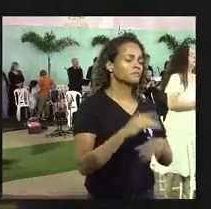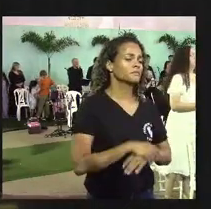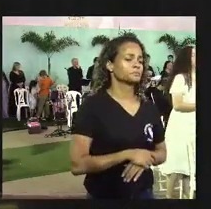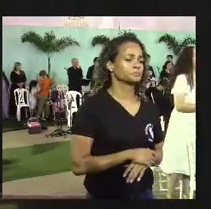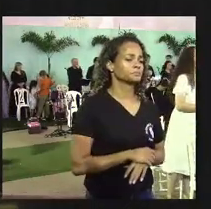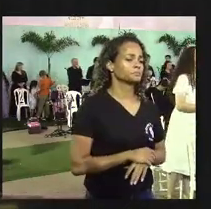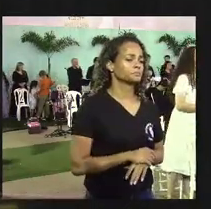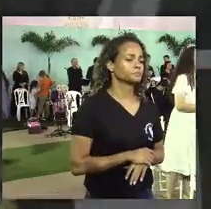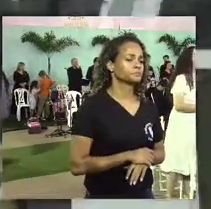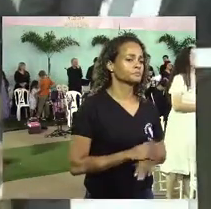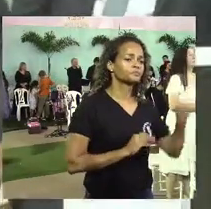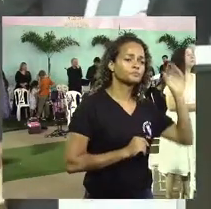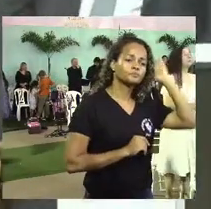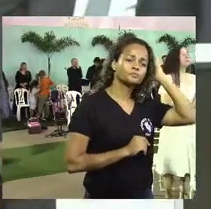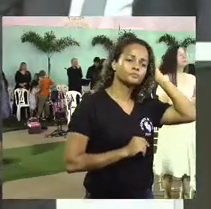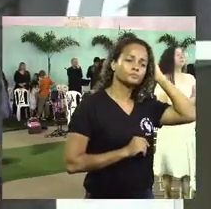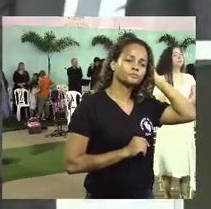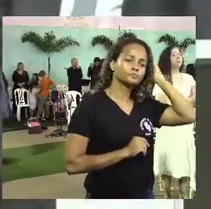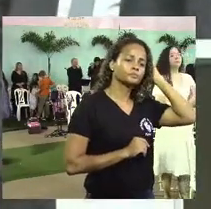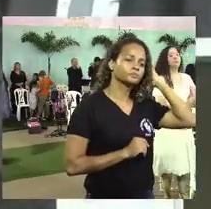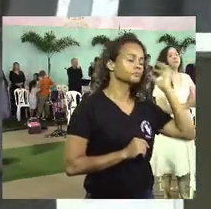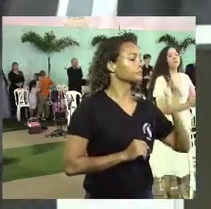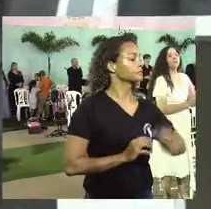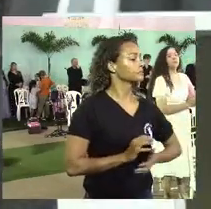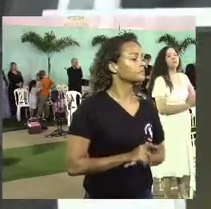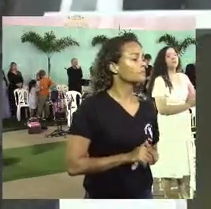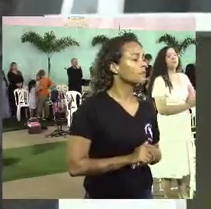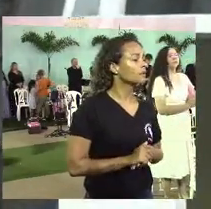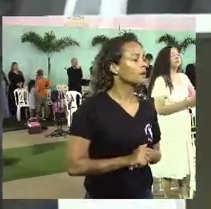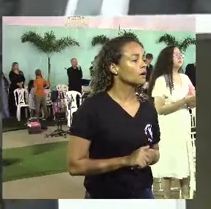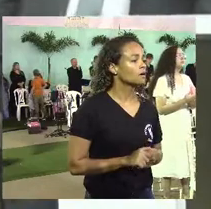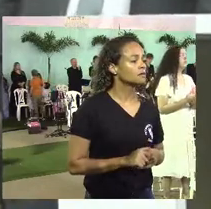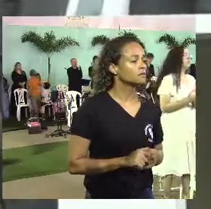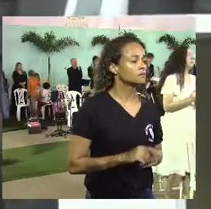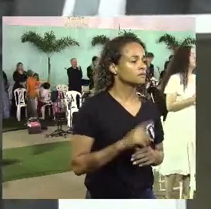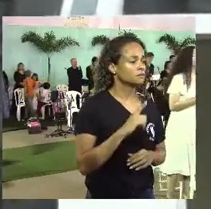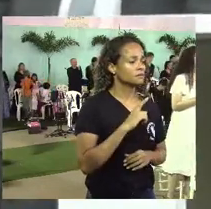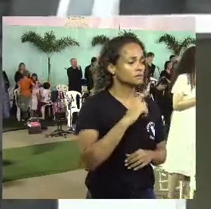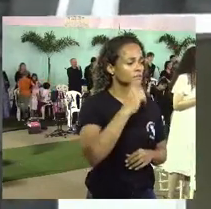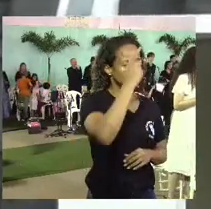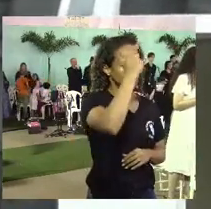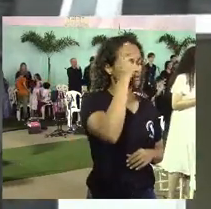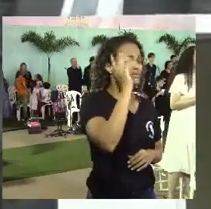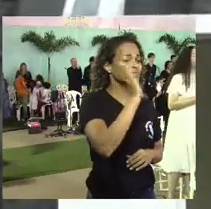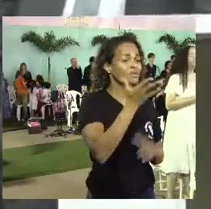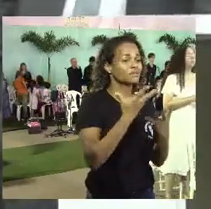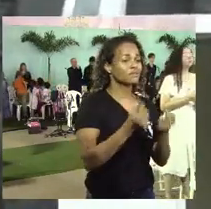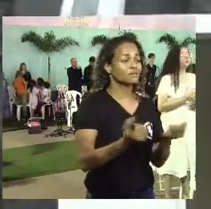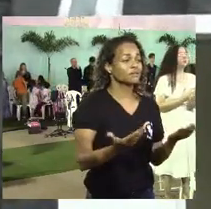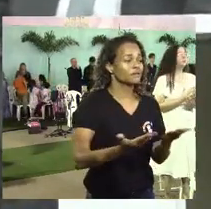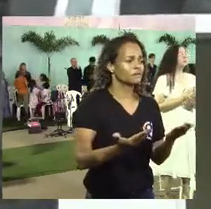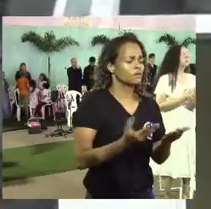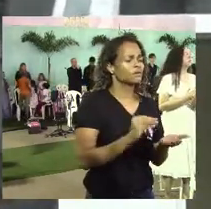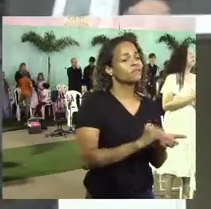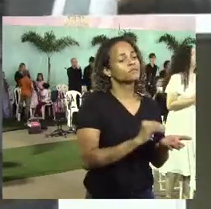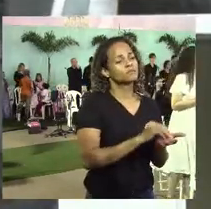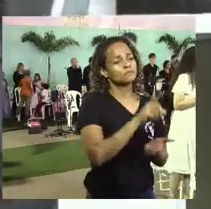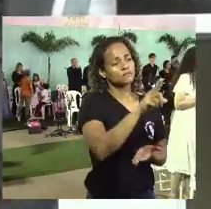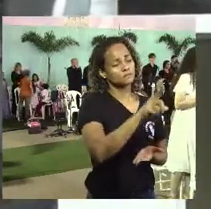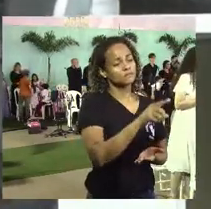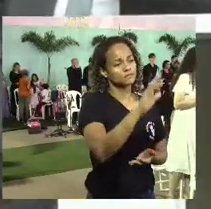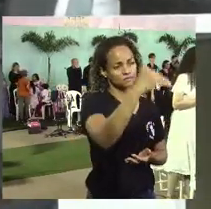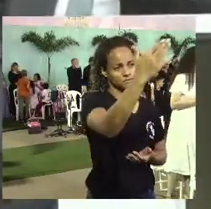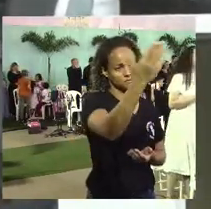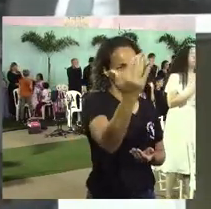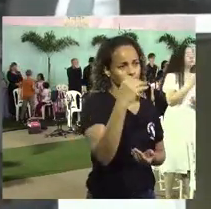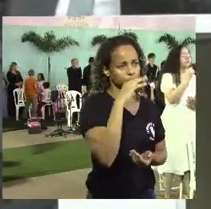venha rápido eu vou já pregar mas tem pessoas que precisam entregar a vida para Jesus Agora falta você chegar lá de